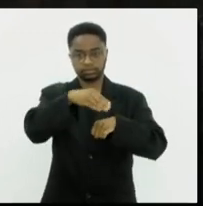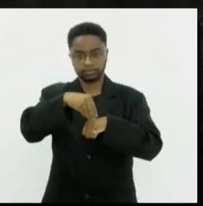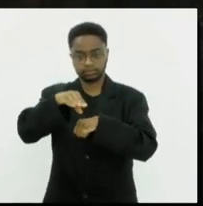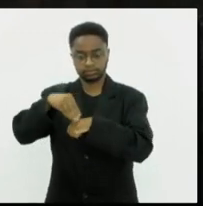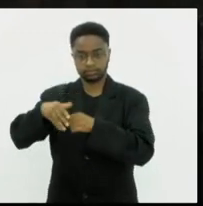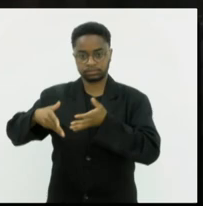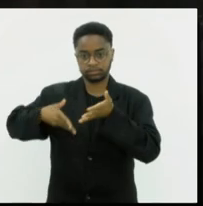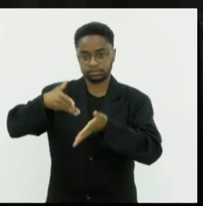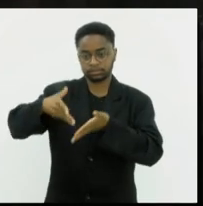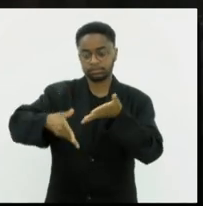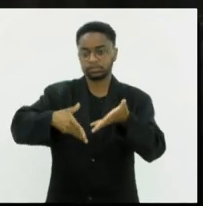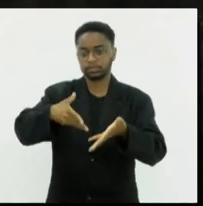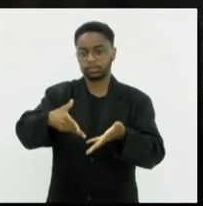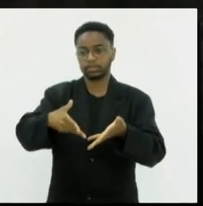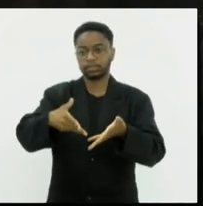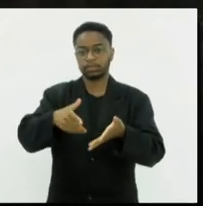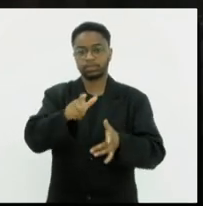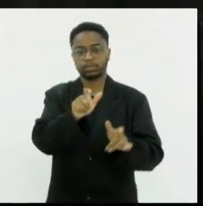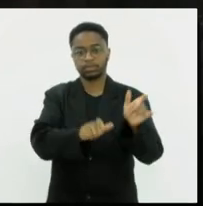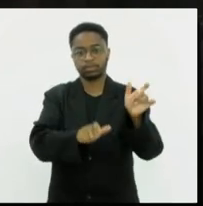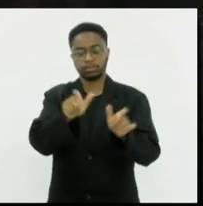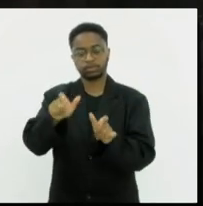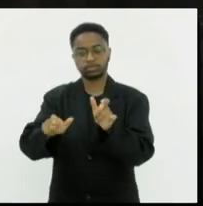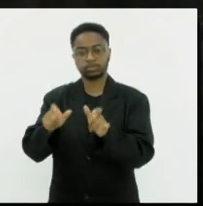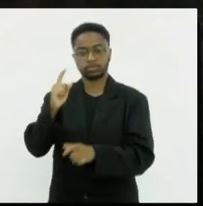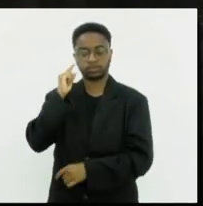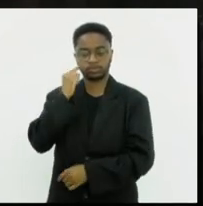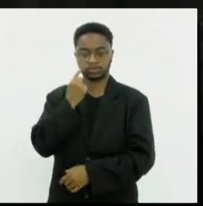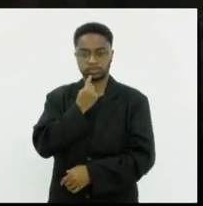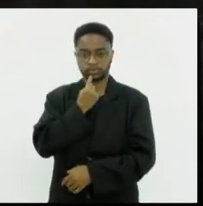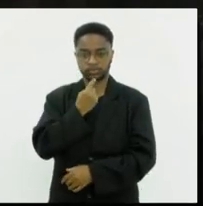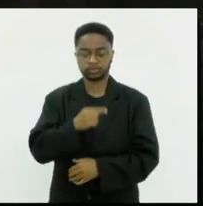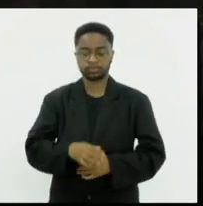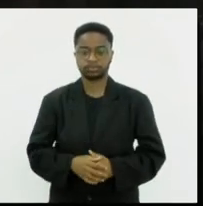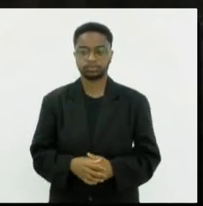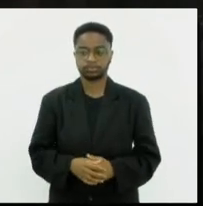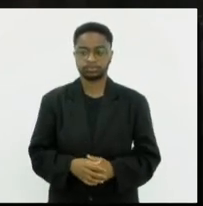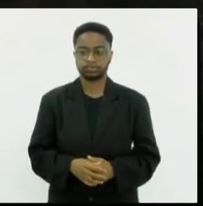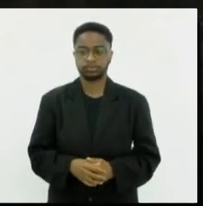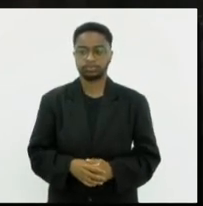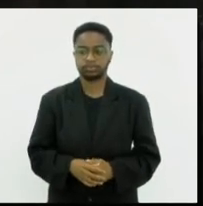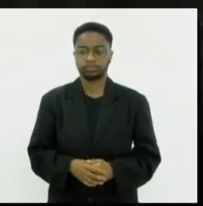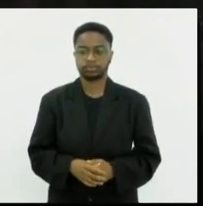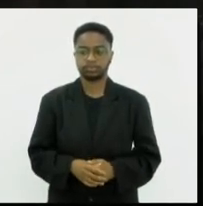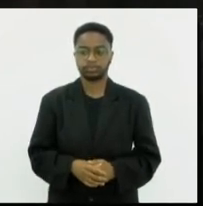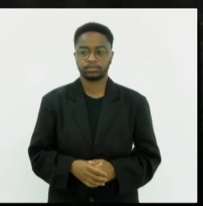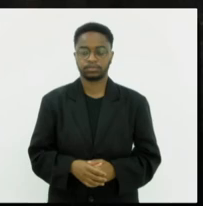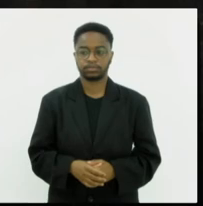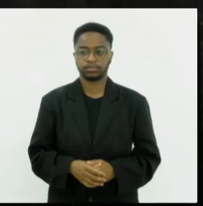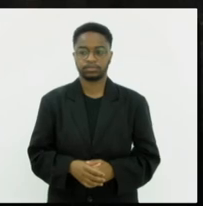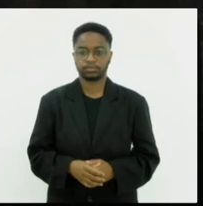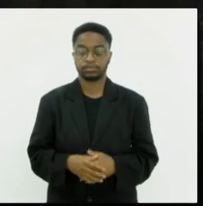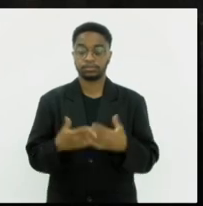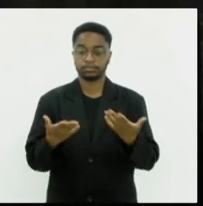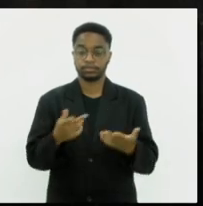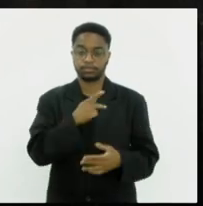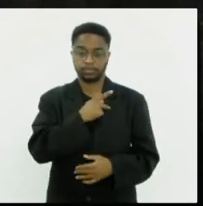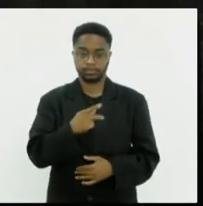que leva a nossa voz aos deficientes auditivos. Senhora